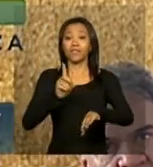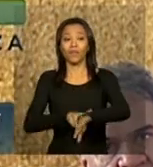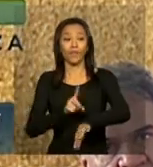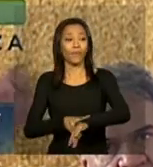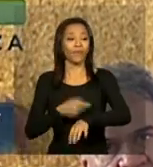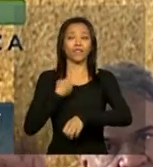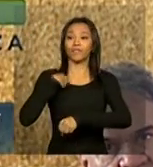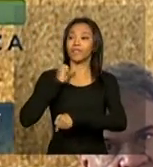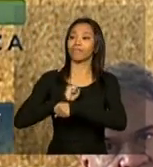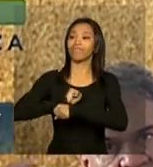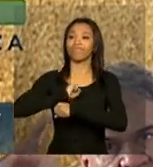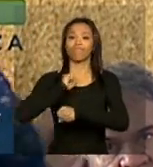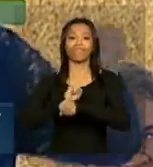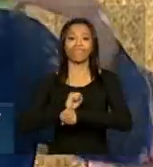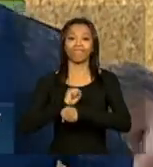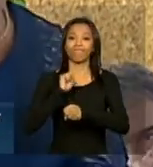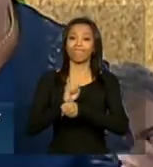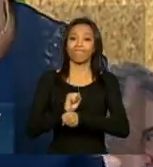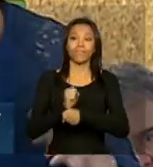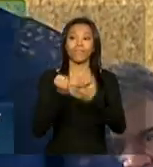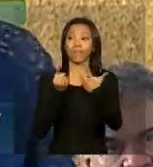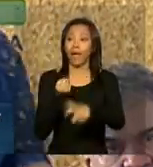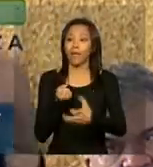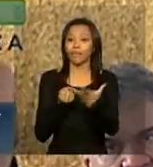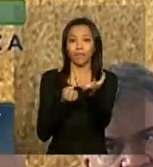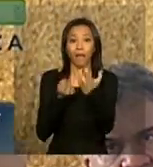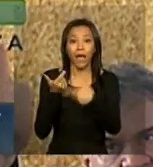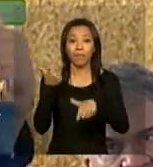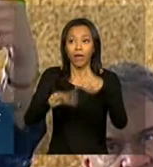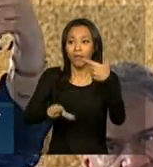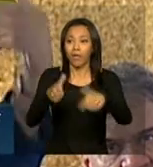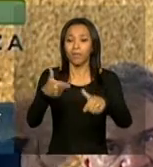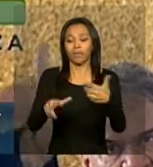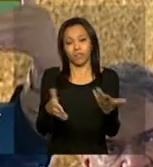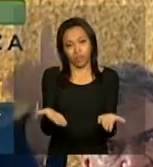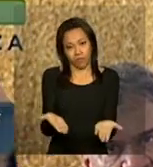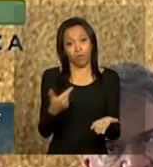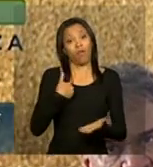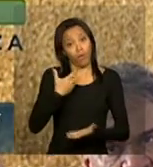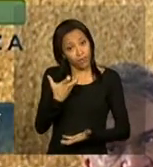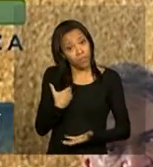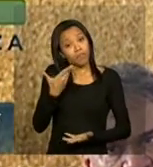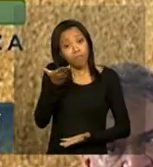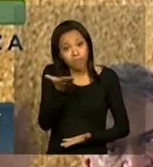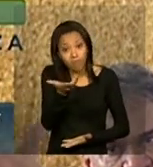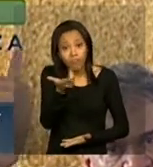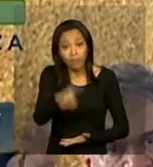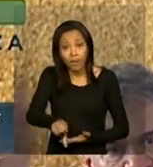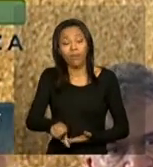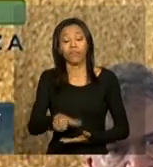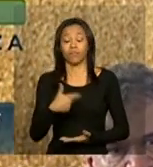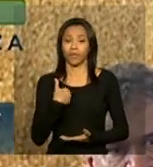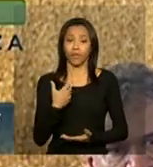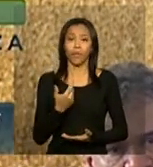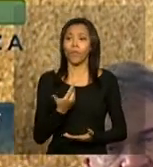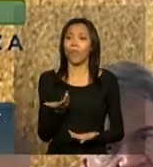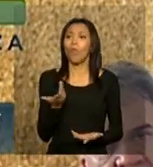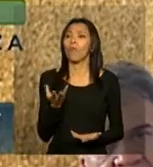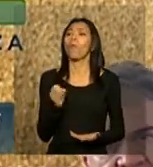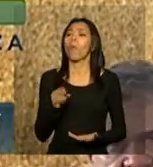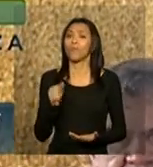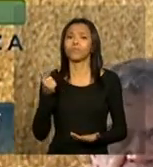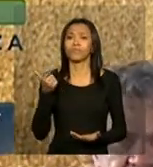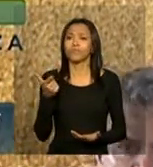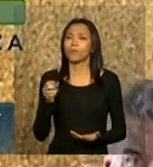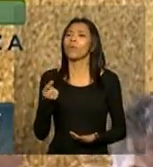fica contaminado por vocês e quer mais. Então, eu queria mais. Como que não está saindo? Está